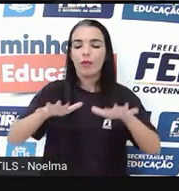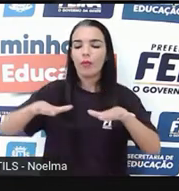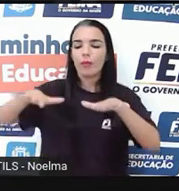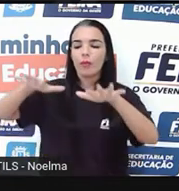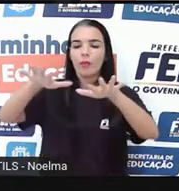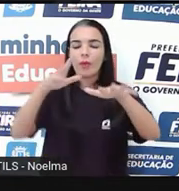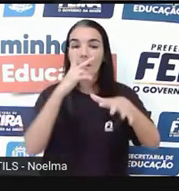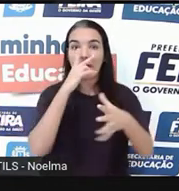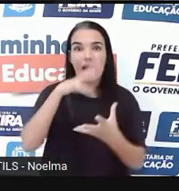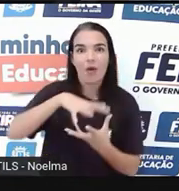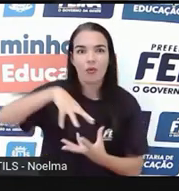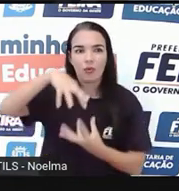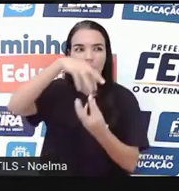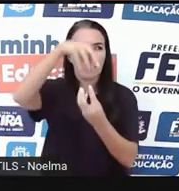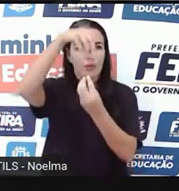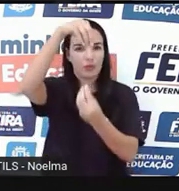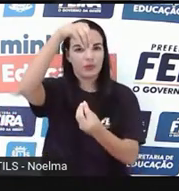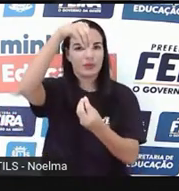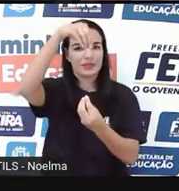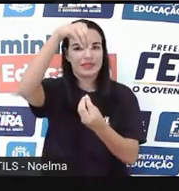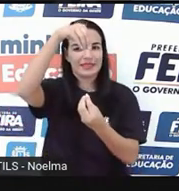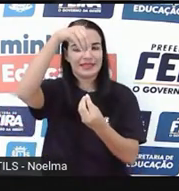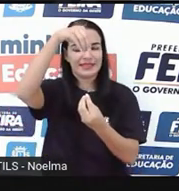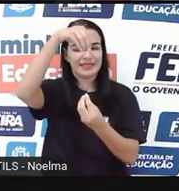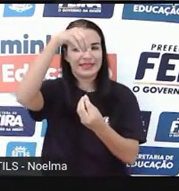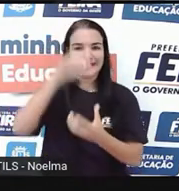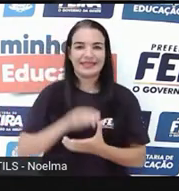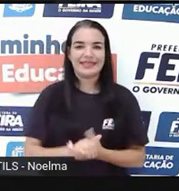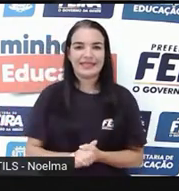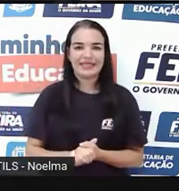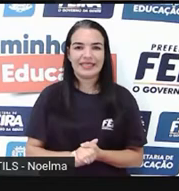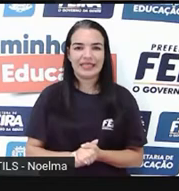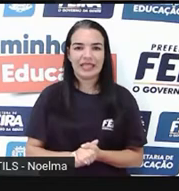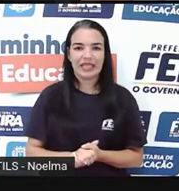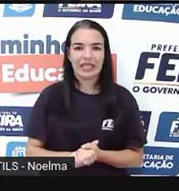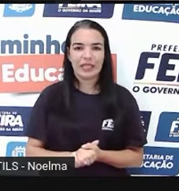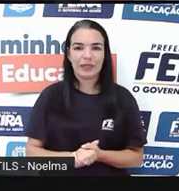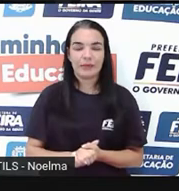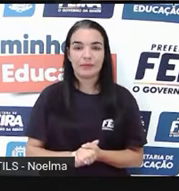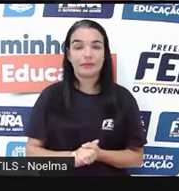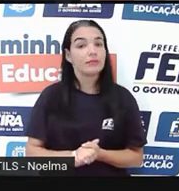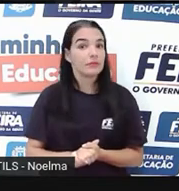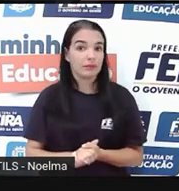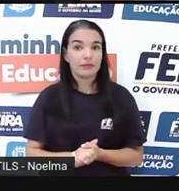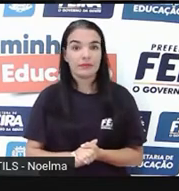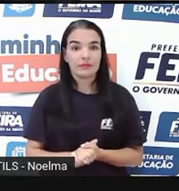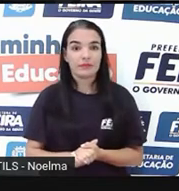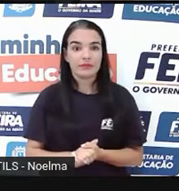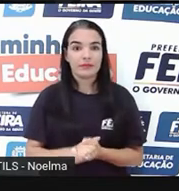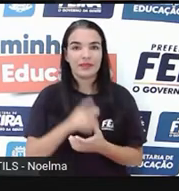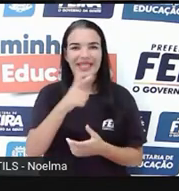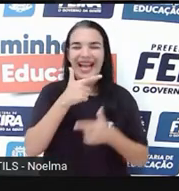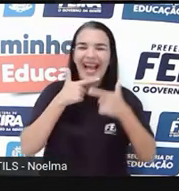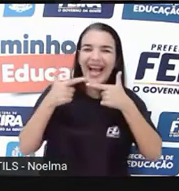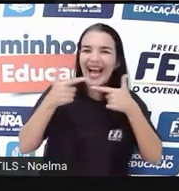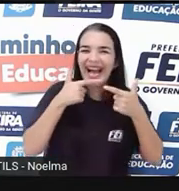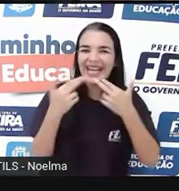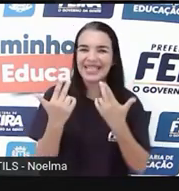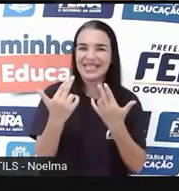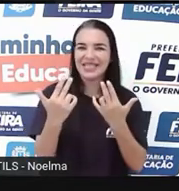um fantasma. Float, flutue. And laugh like a vampire. E dê